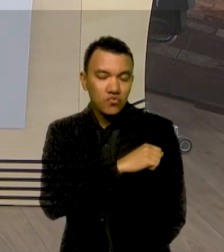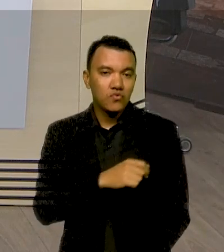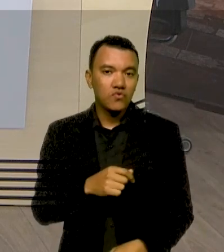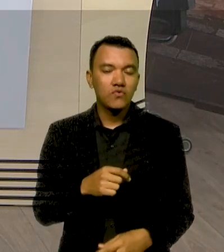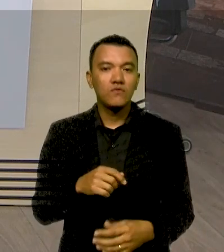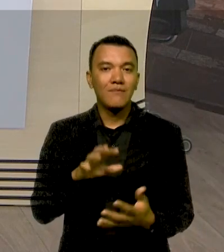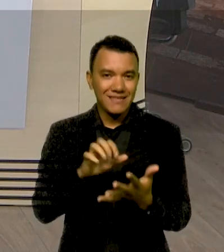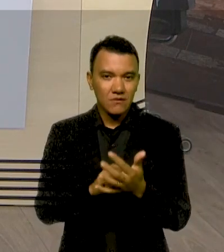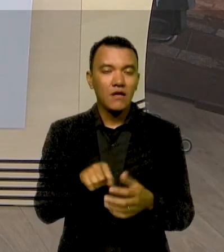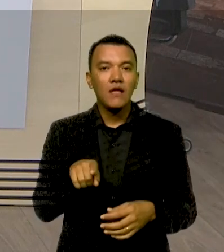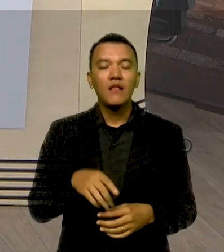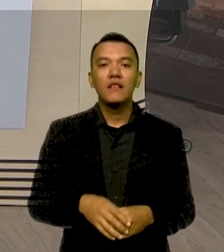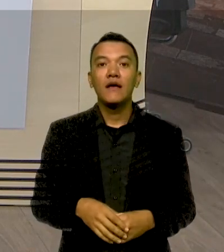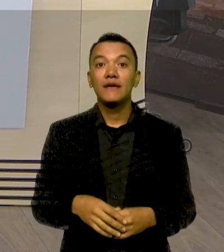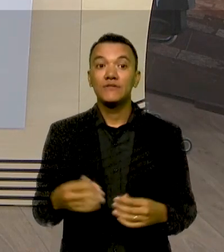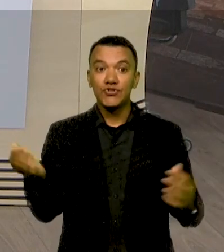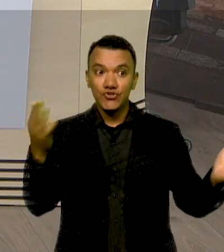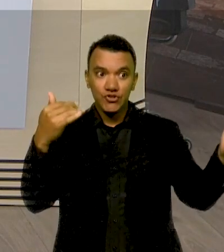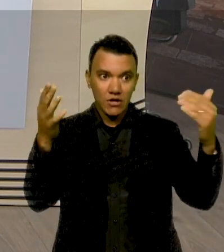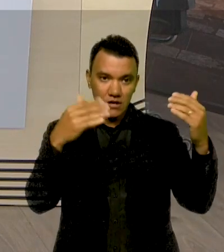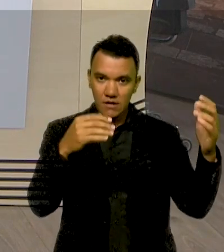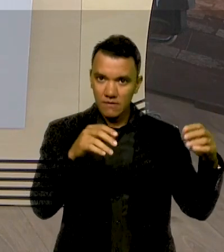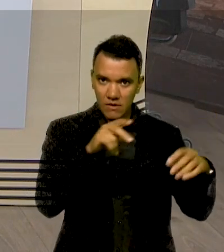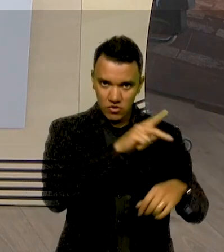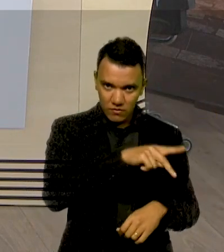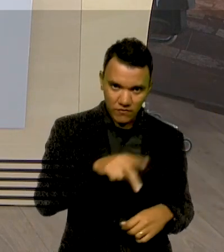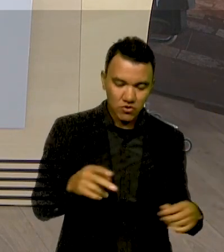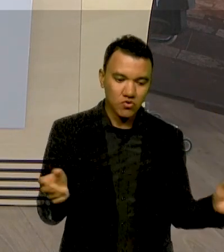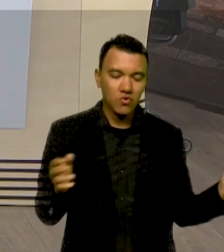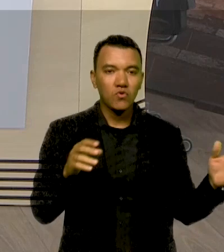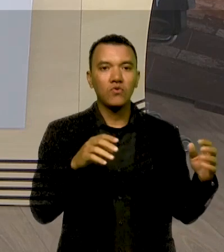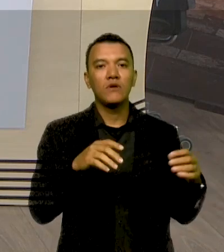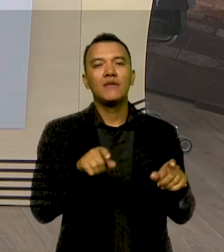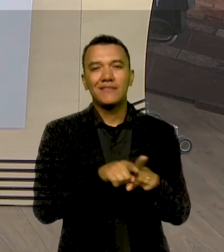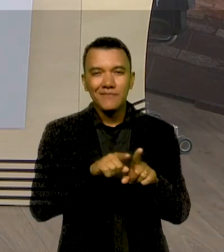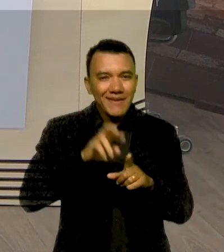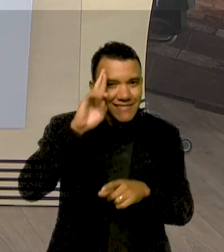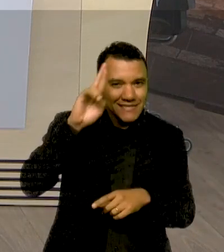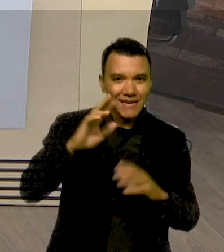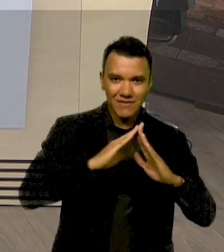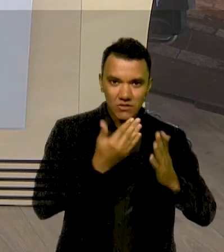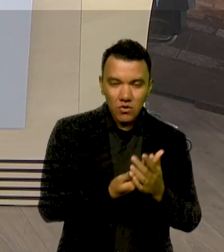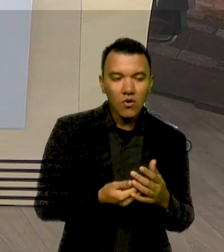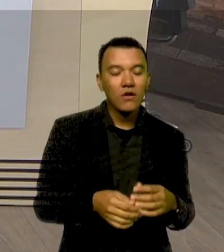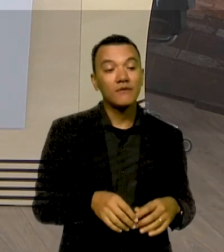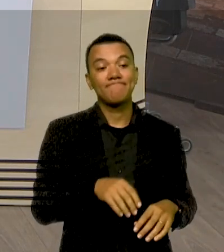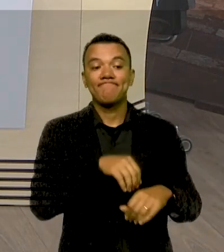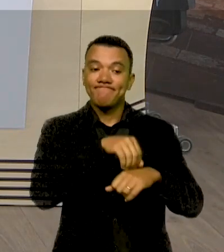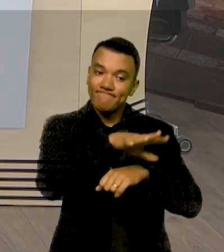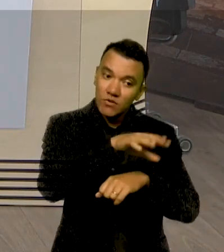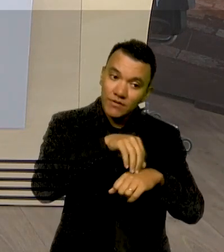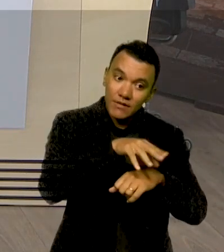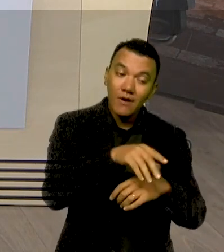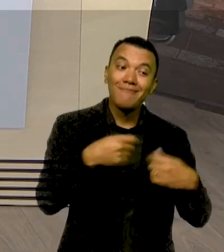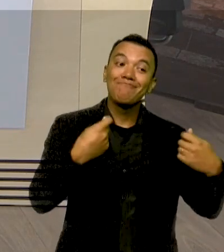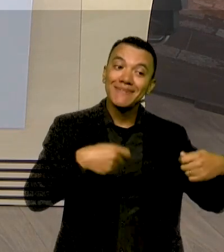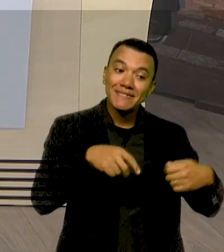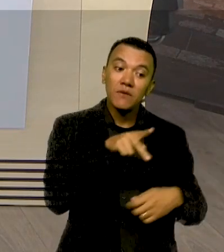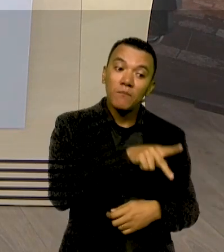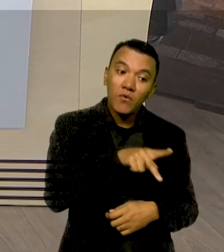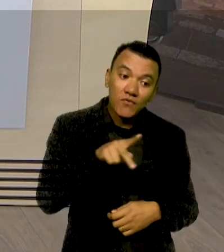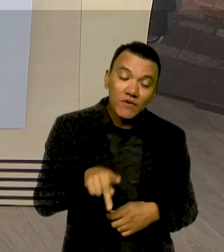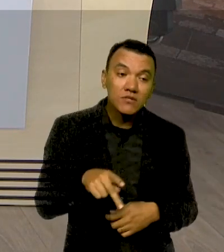fazemos a formação com a equipe docente, com a gestão da escola, sempre orientando que o professor